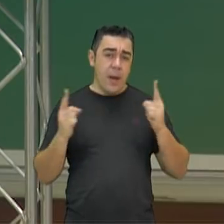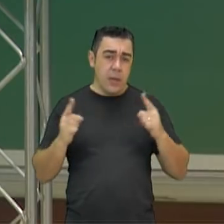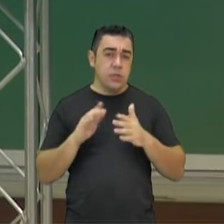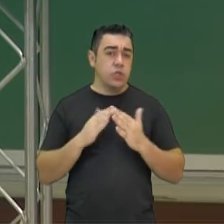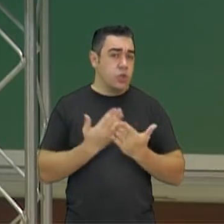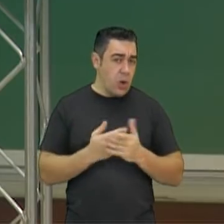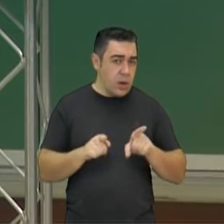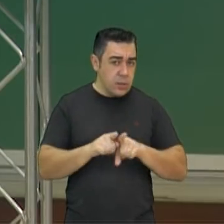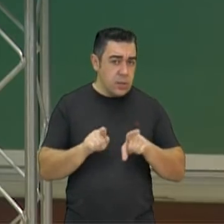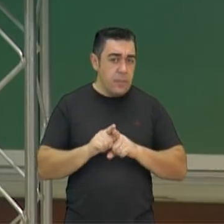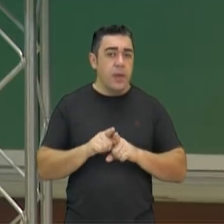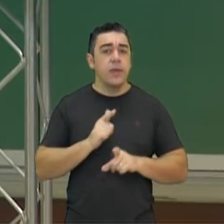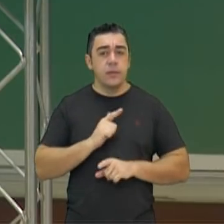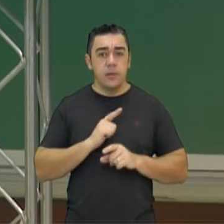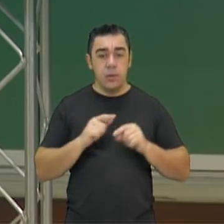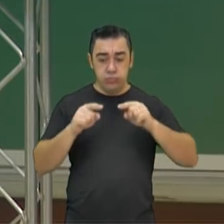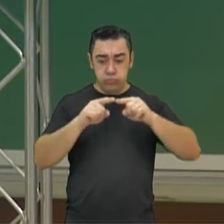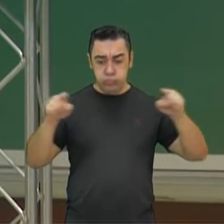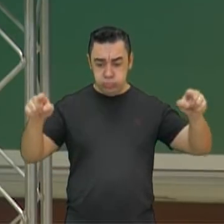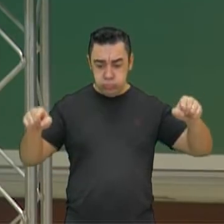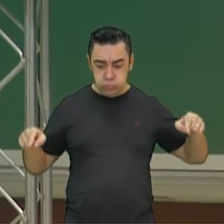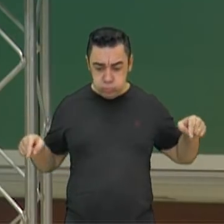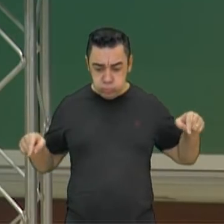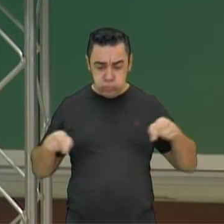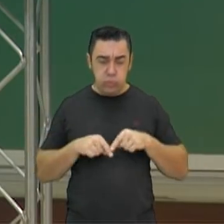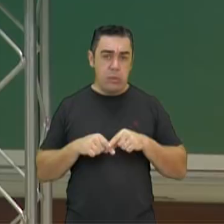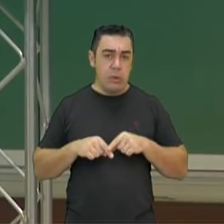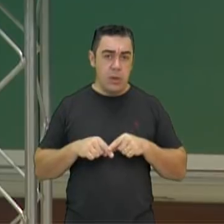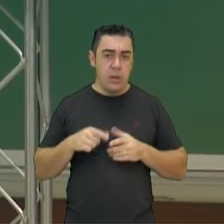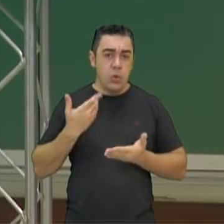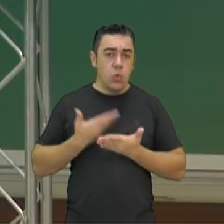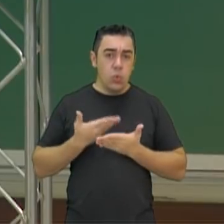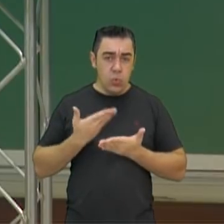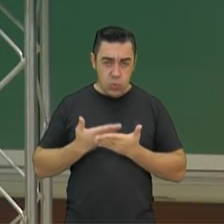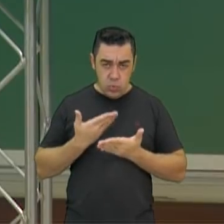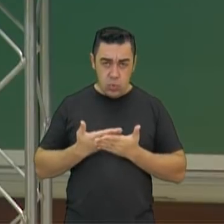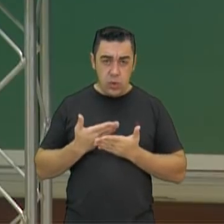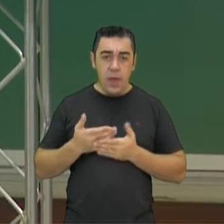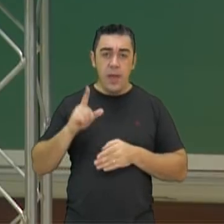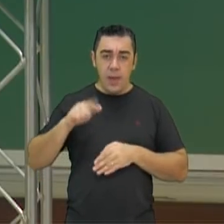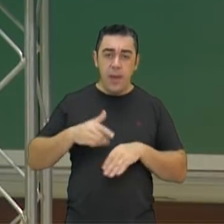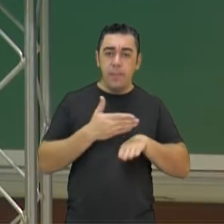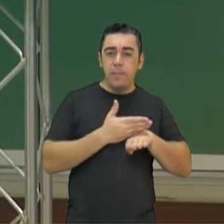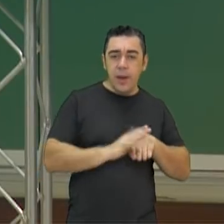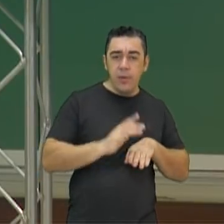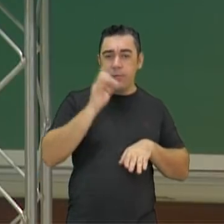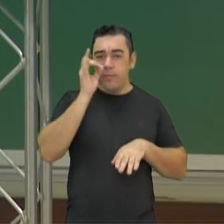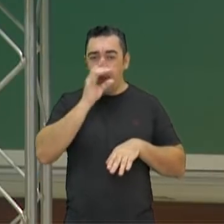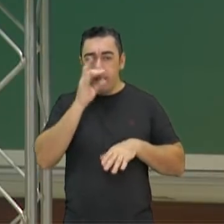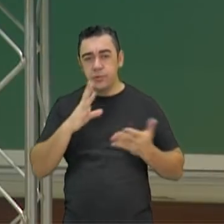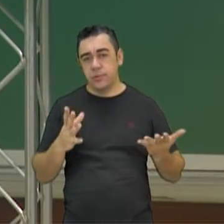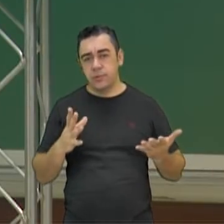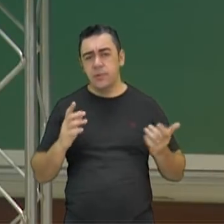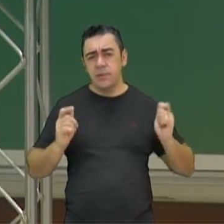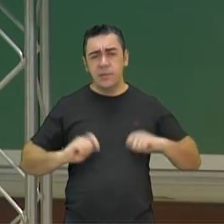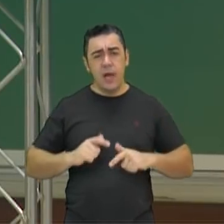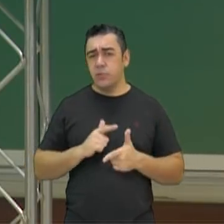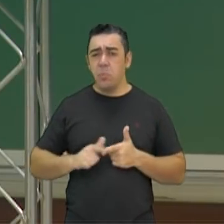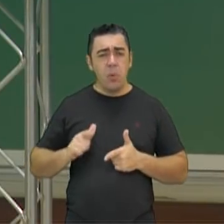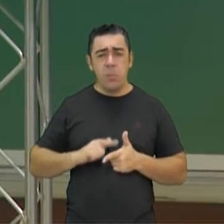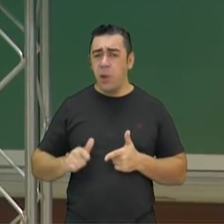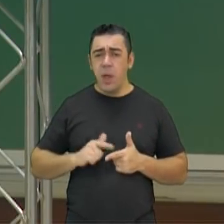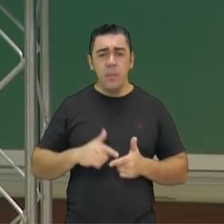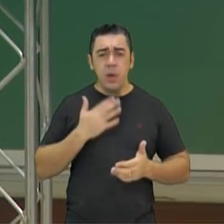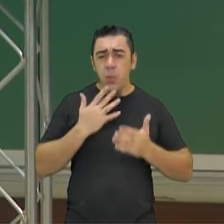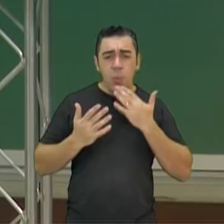aquele tabuleiro grandão assim que a gente usa nas aulas de educação física, que ele é um tabuleiro branco e verde. Então não tem problema, pode ser um